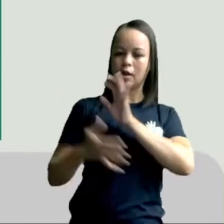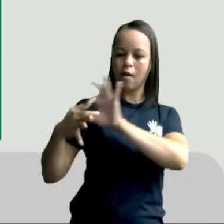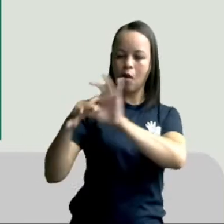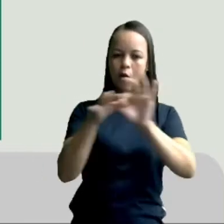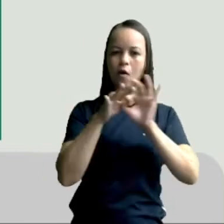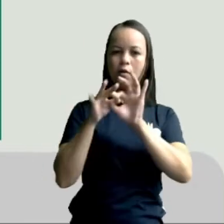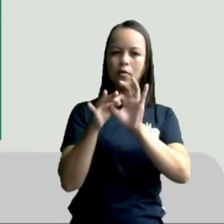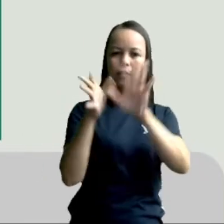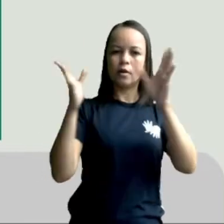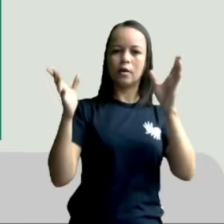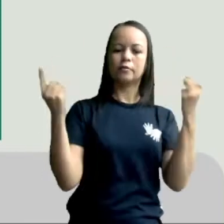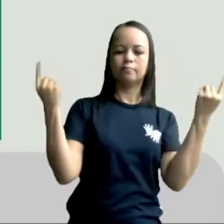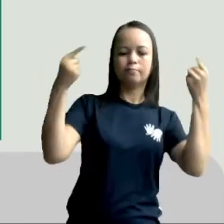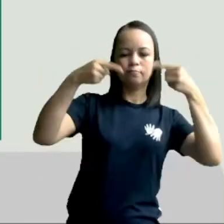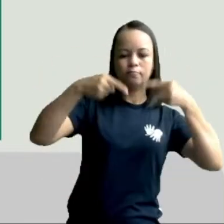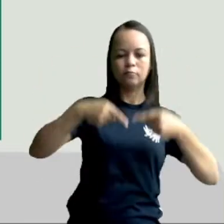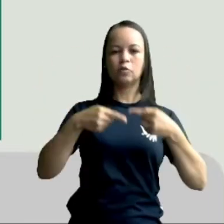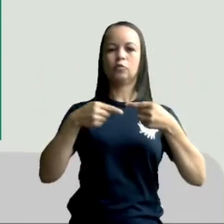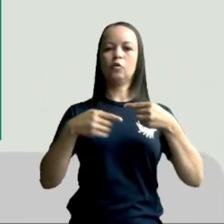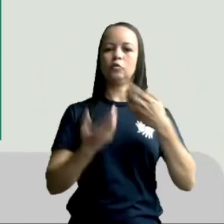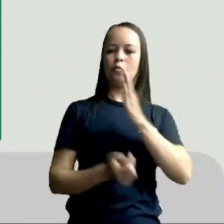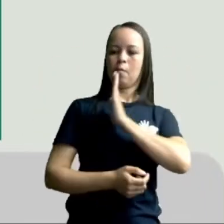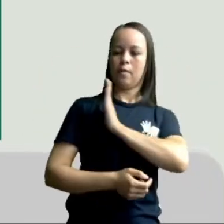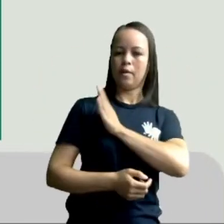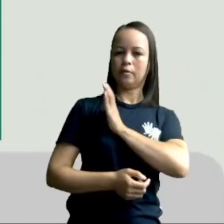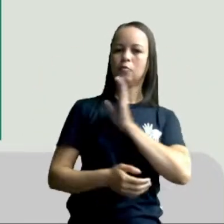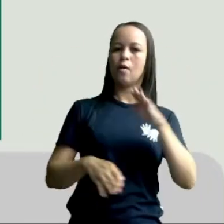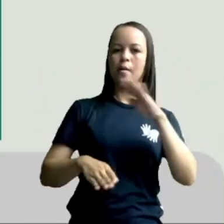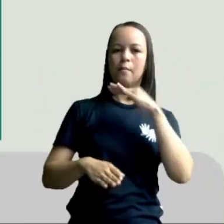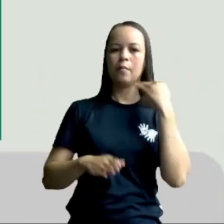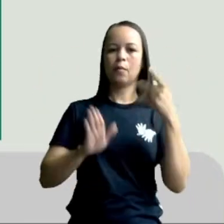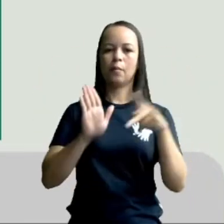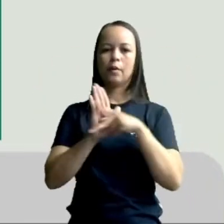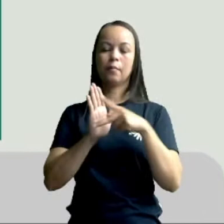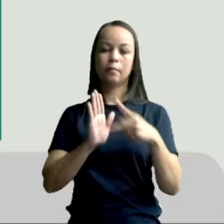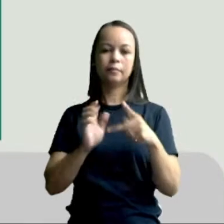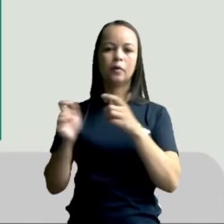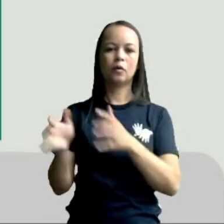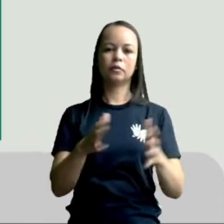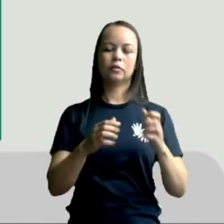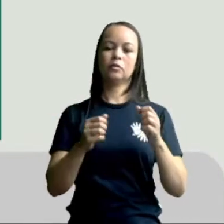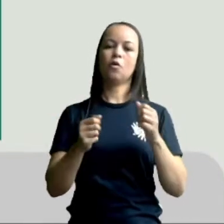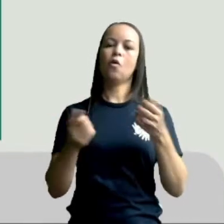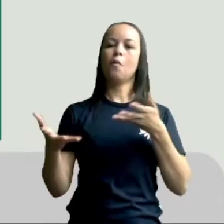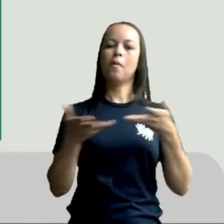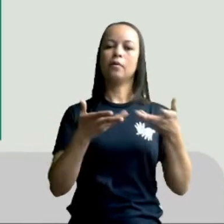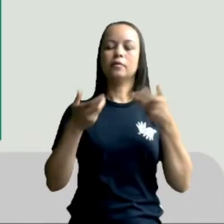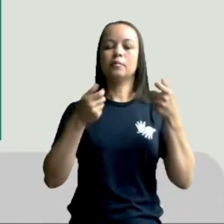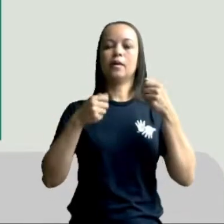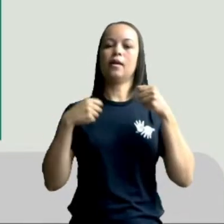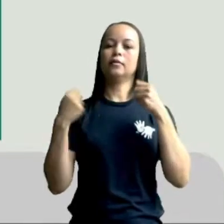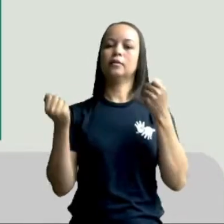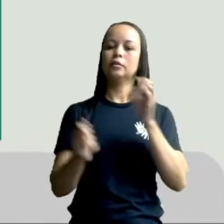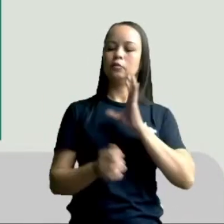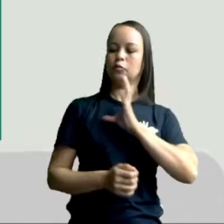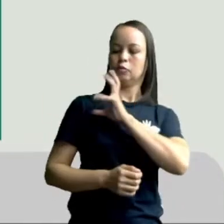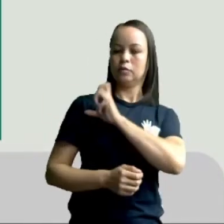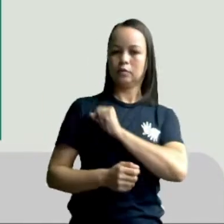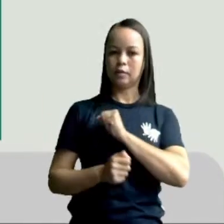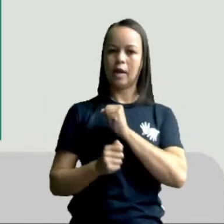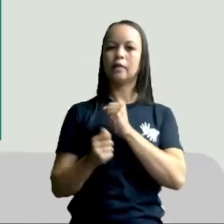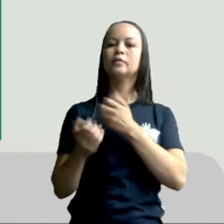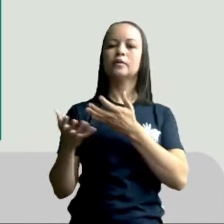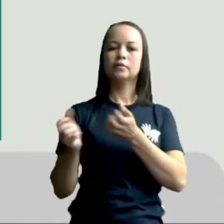desafia o nosso peito à própria morte. Ó pátria amada, idolatrada, salve, salve. Brasil, um